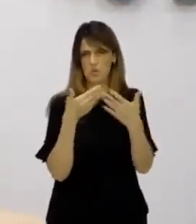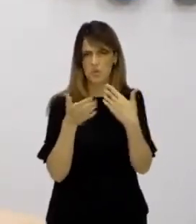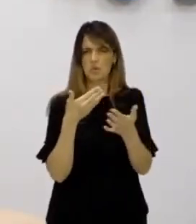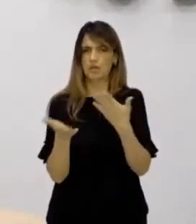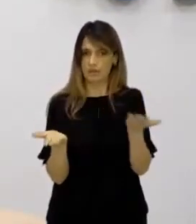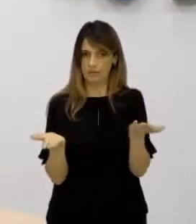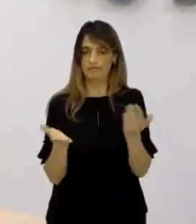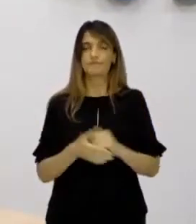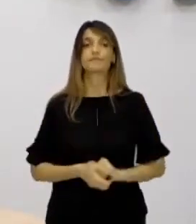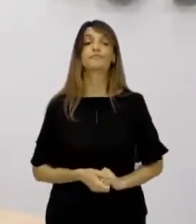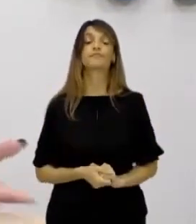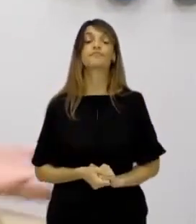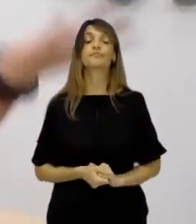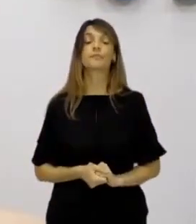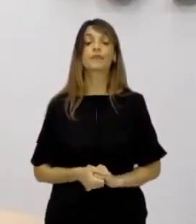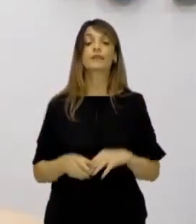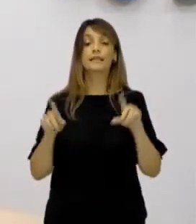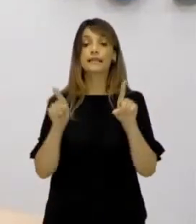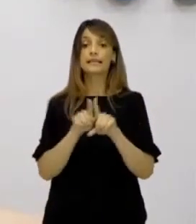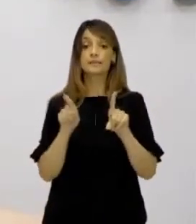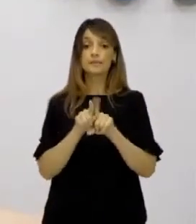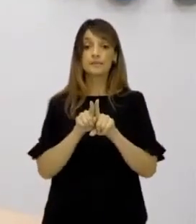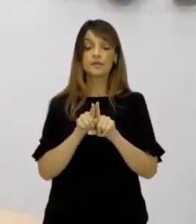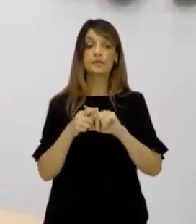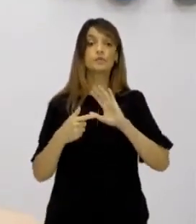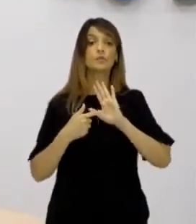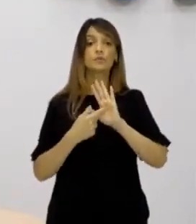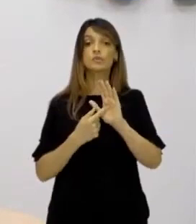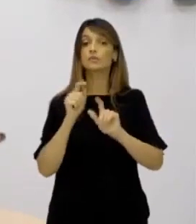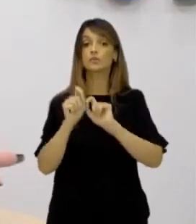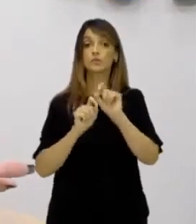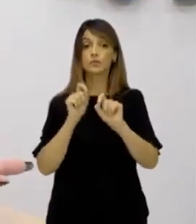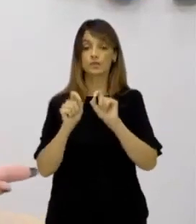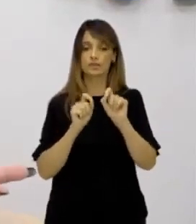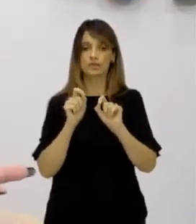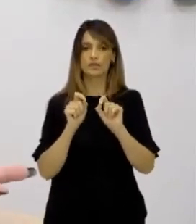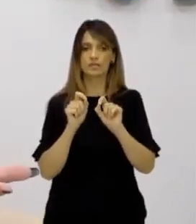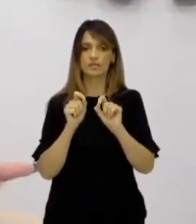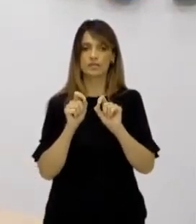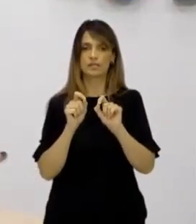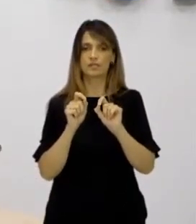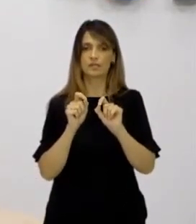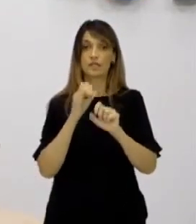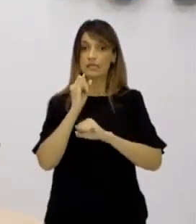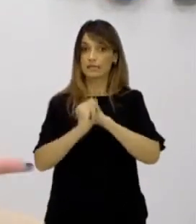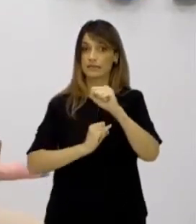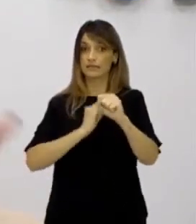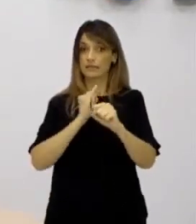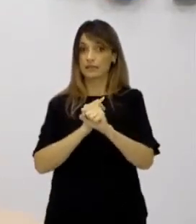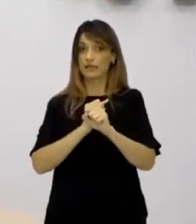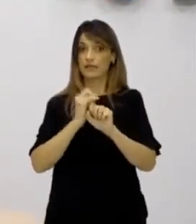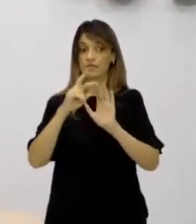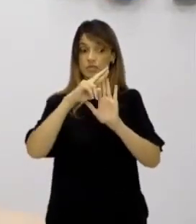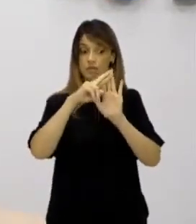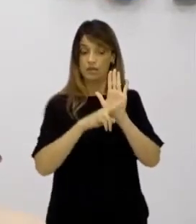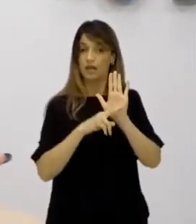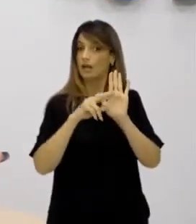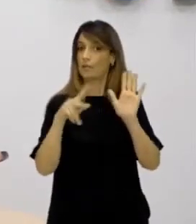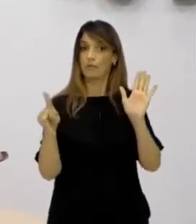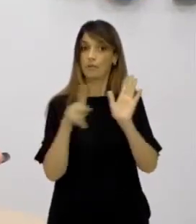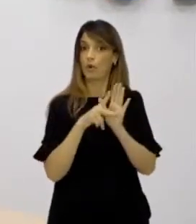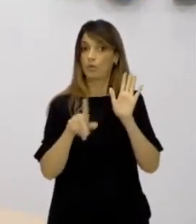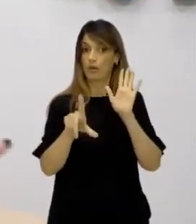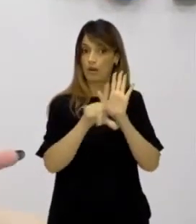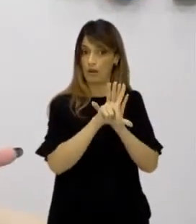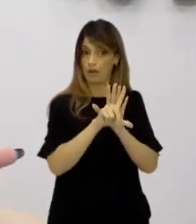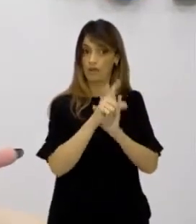tá? E aí, uma coisa que a gente trouxe aqui para lembrar é, o Marco Civil da Internet, eles são leis, né? Então, vamos fazer uma